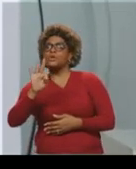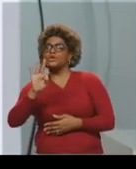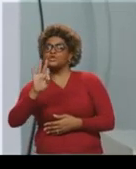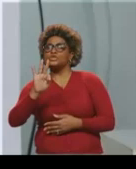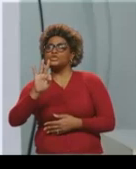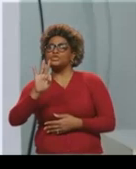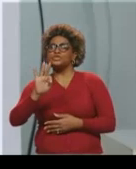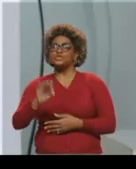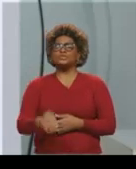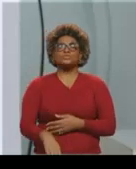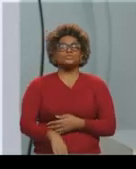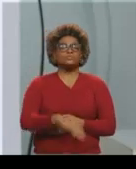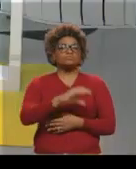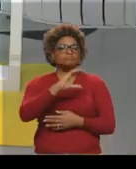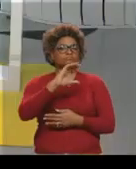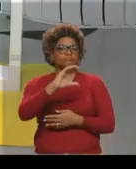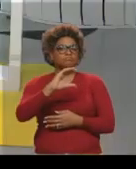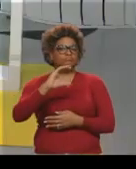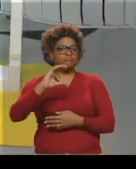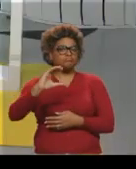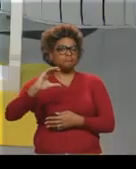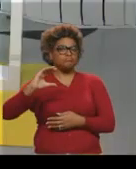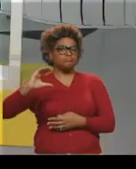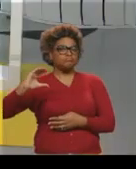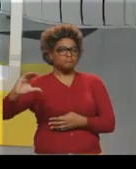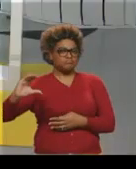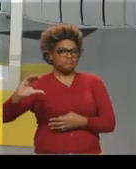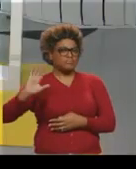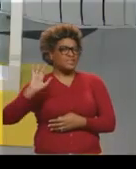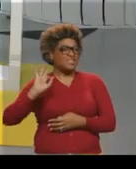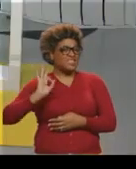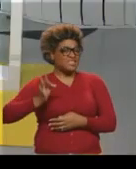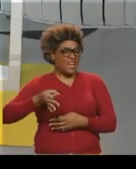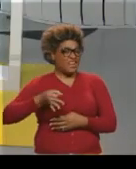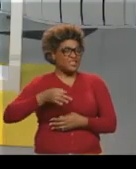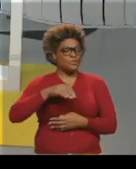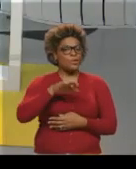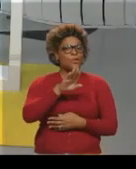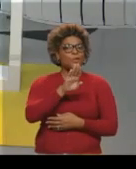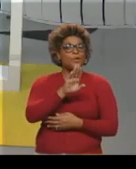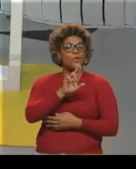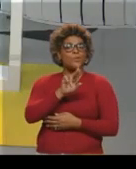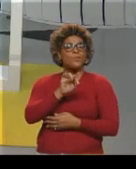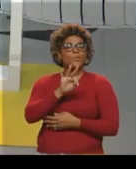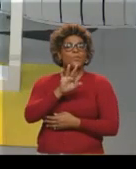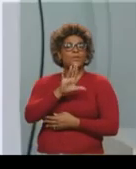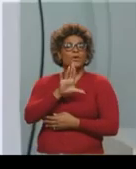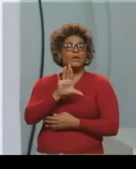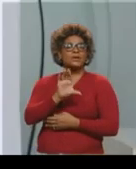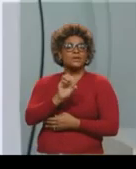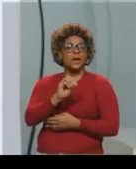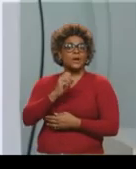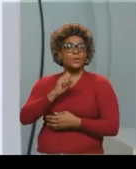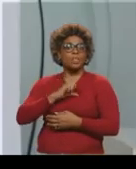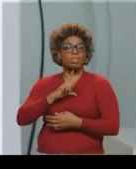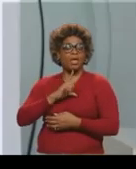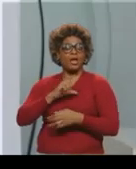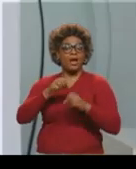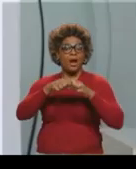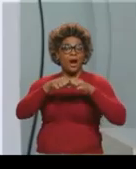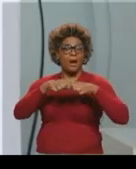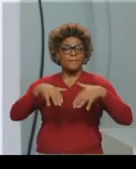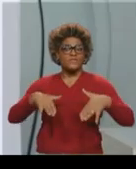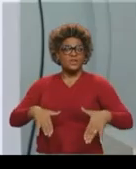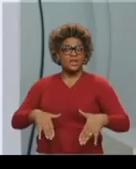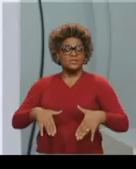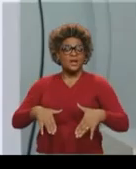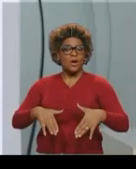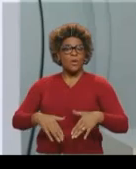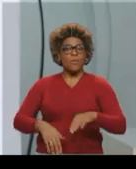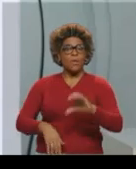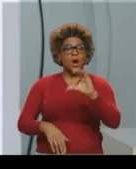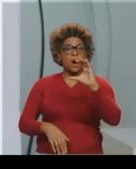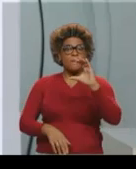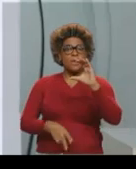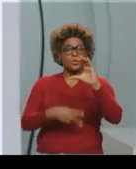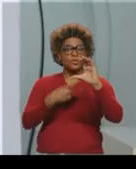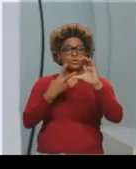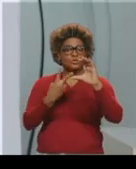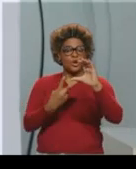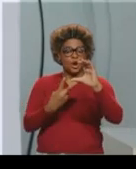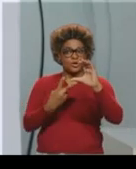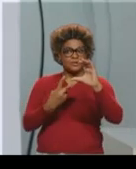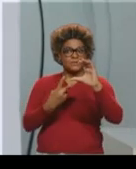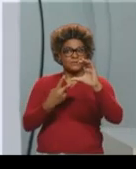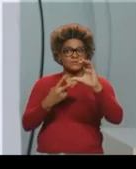simples entre carbonos. Vamos às ramificações. Temos ramificação no carbono 2, outra ramificação no